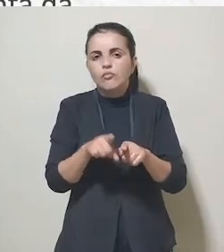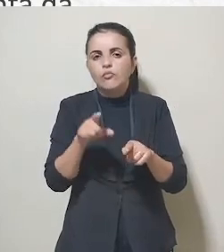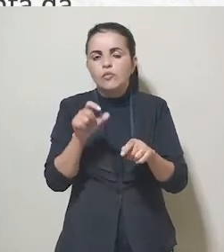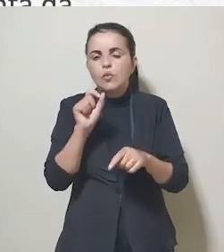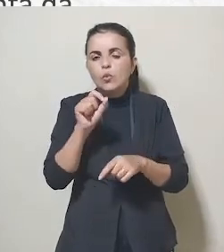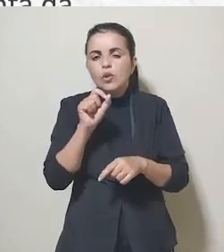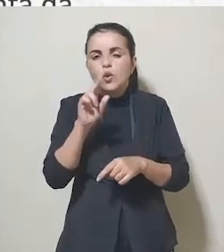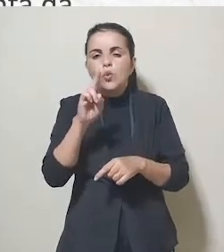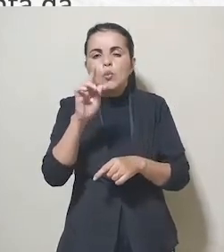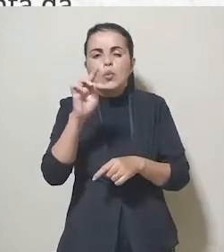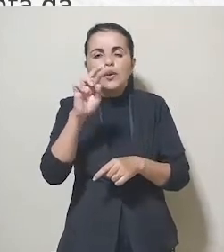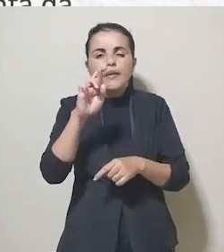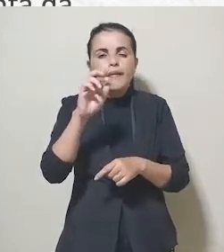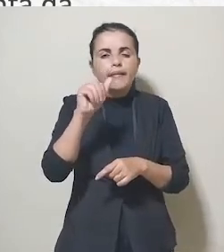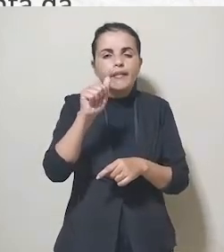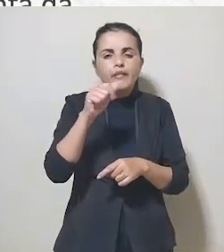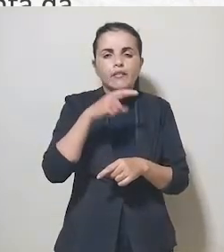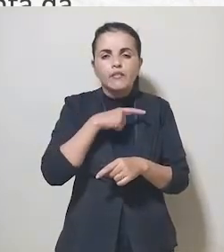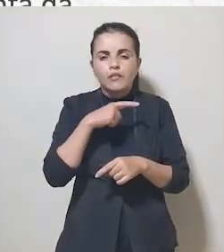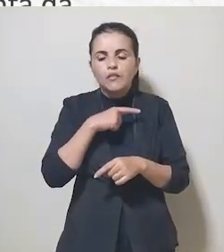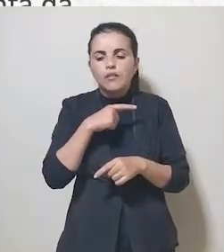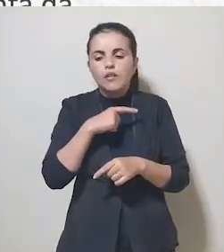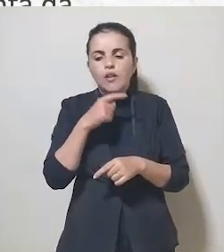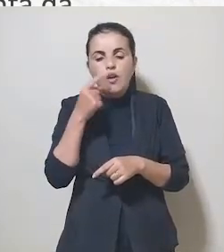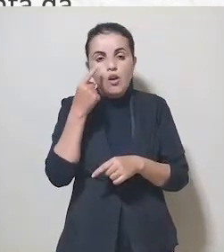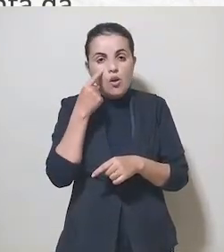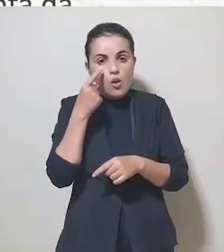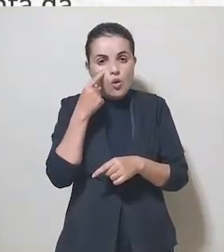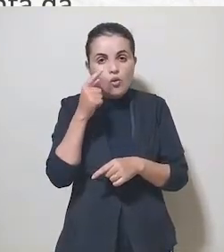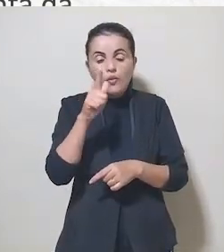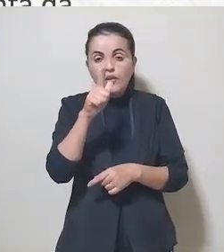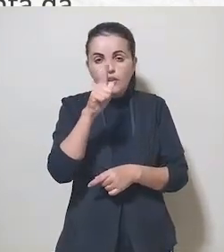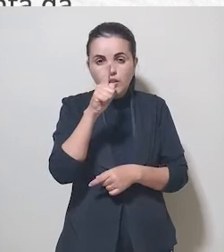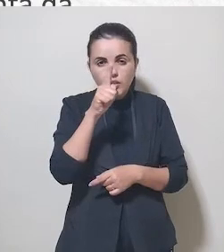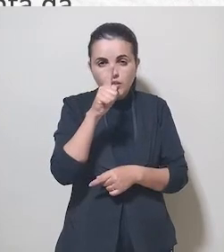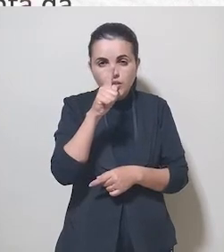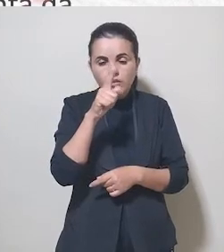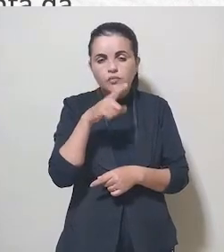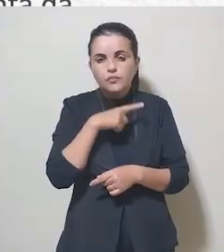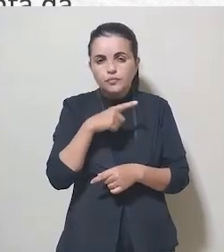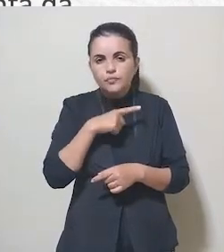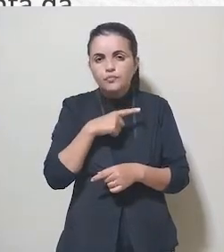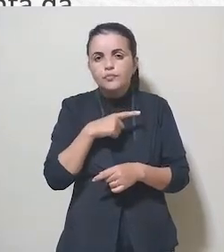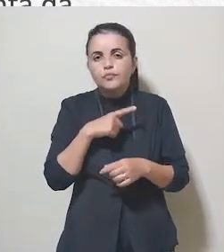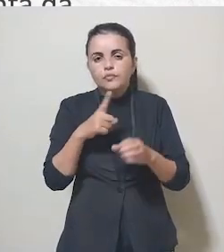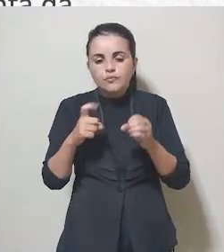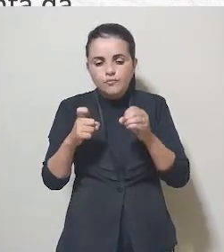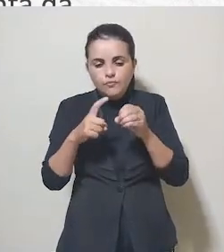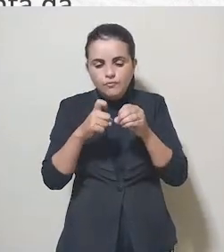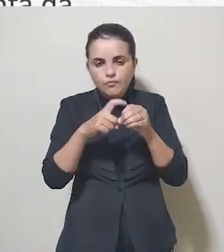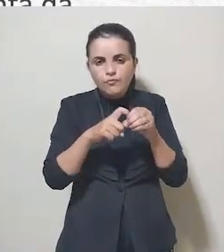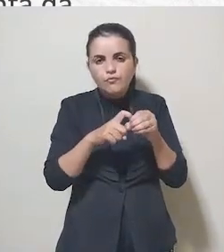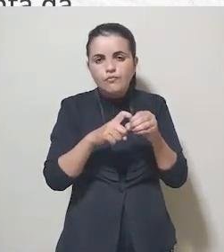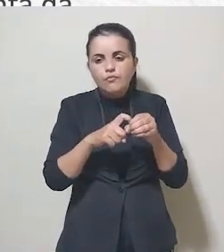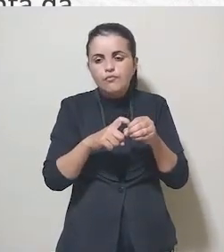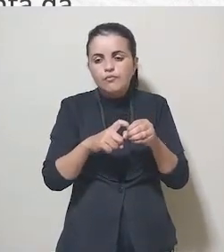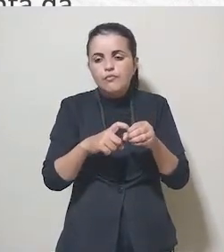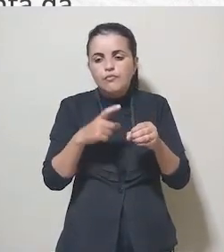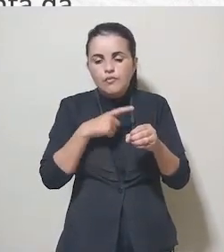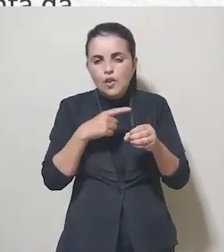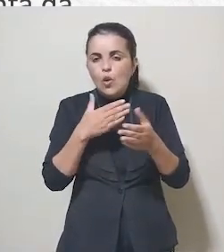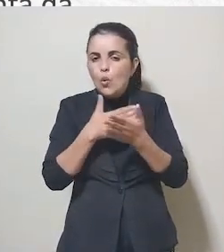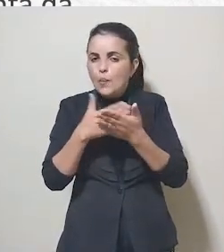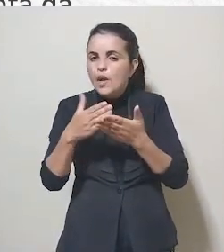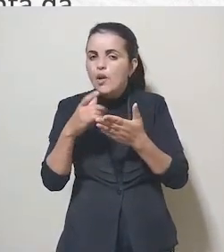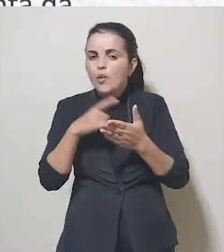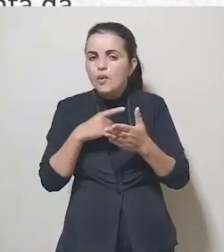aí que é chamada de uretra, que é um canal que nos homens serve ao sistema urinário e ao sistema reprodutor. Começa na bexiga, então ó,